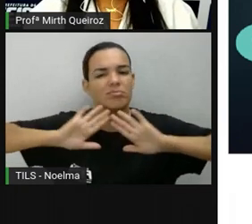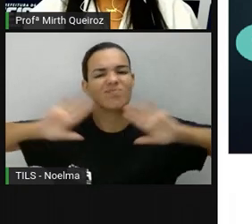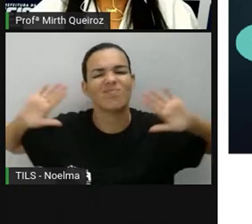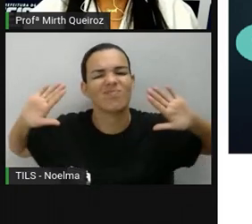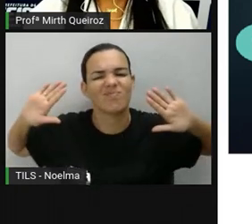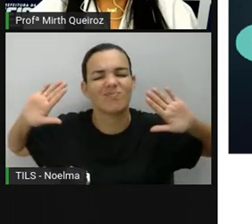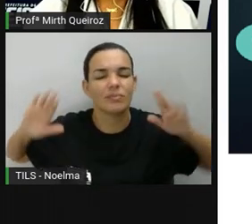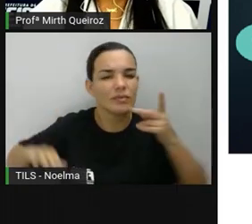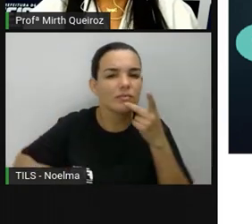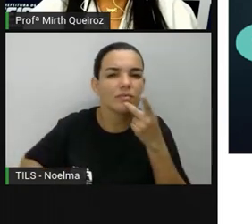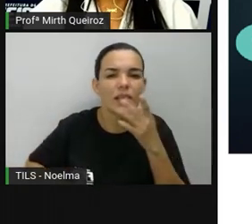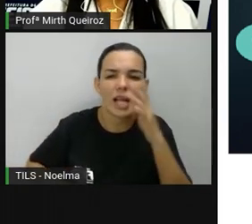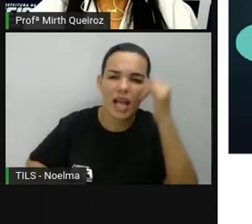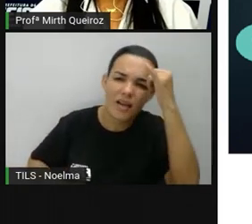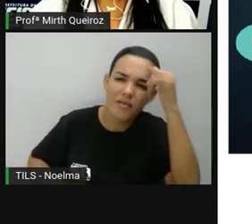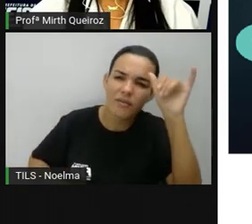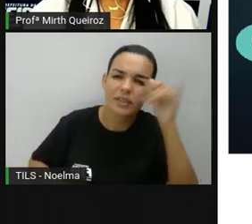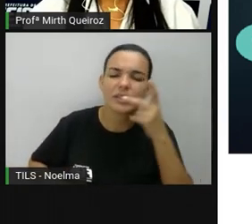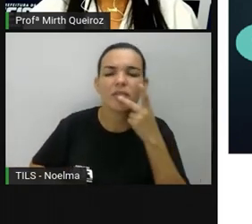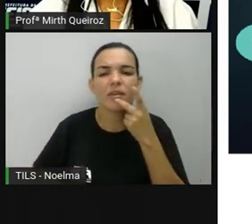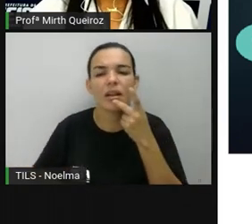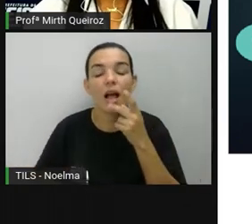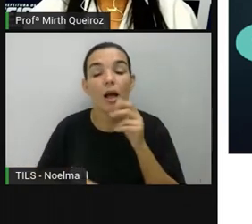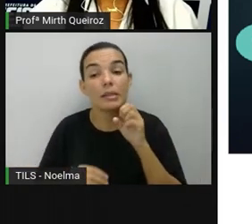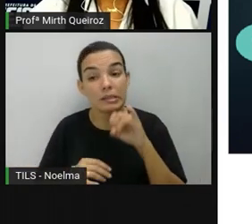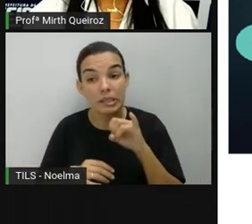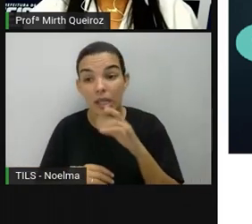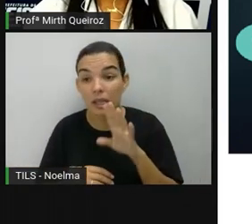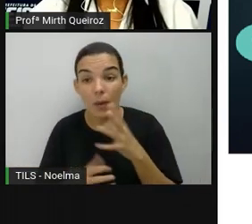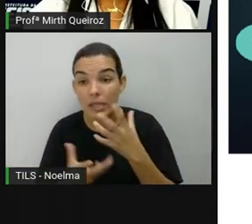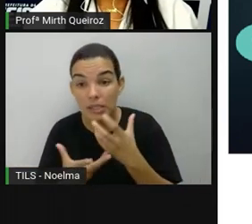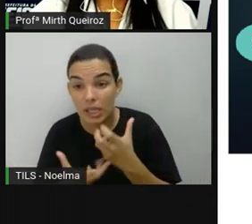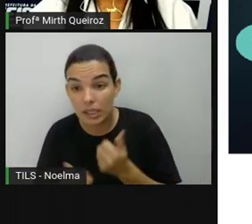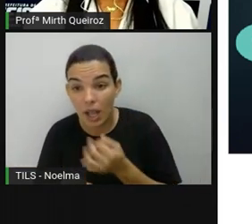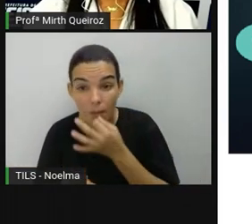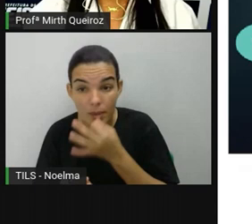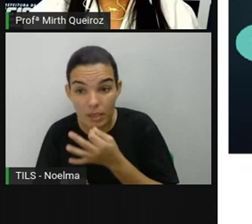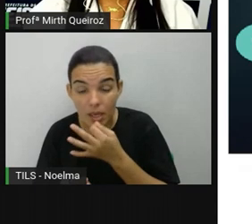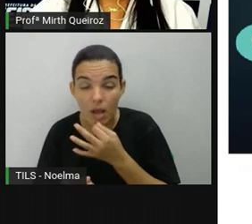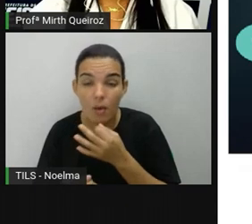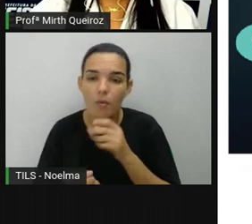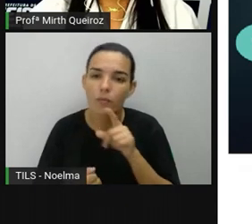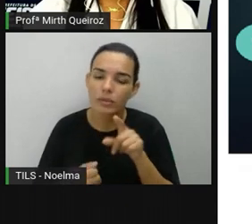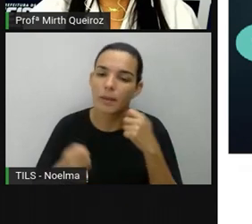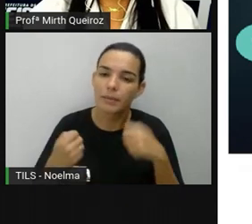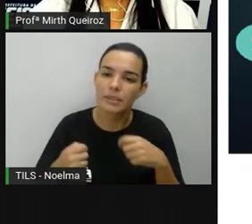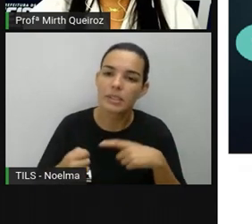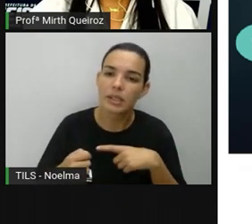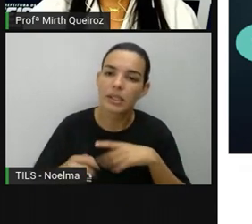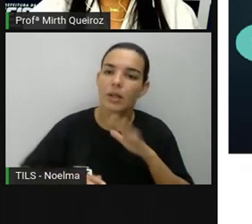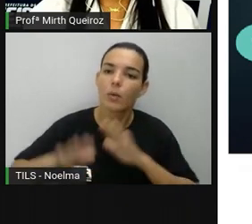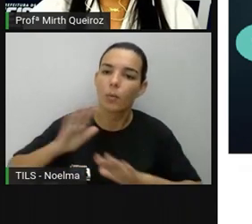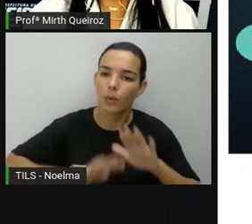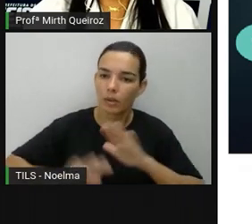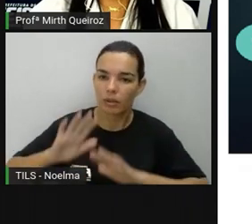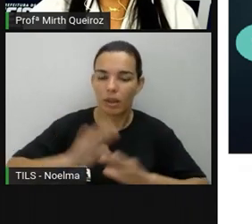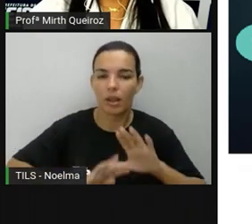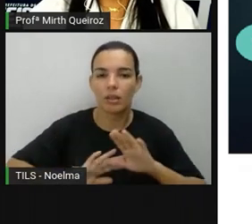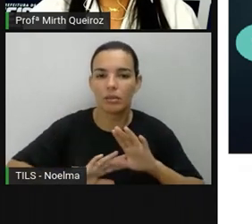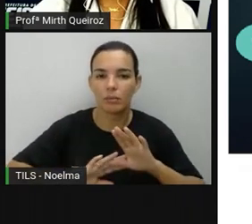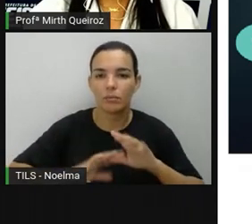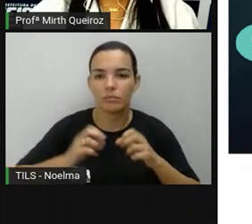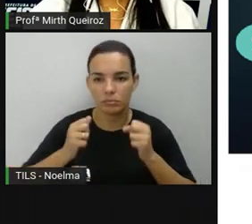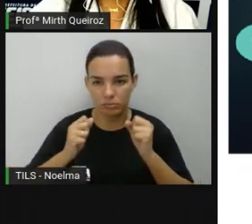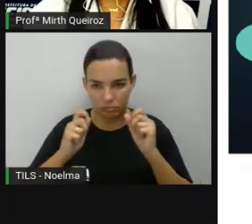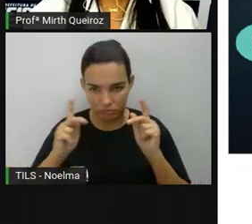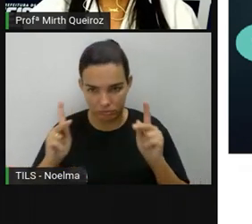não estiverem de acordo com aquilo ali, tome cuidado com o que você posta, né? Geralmente tem a opinião de alguém, caso